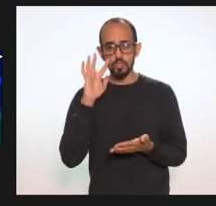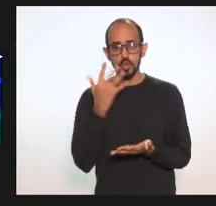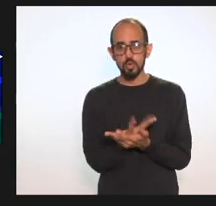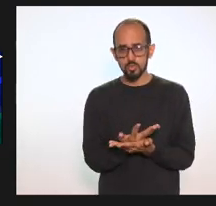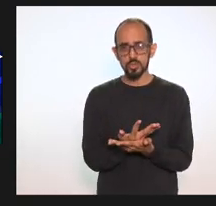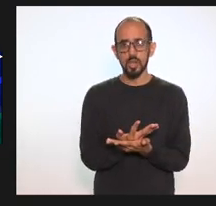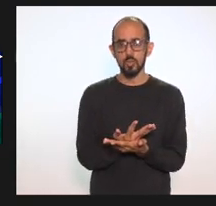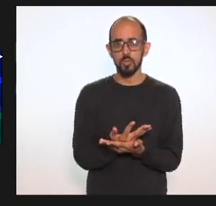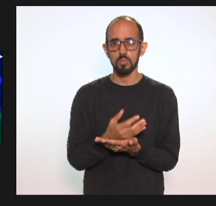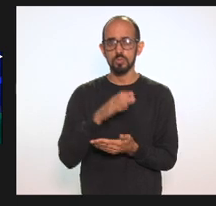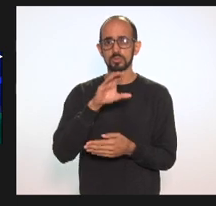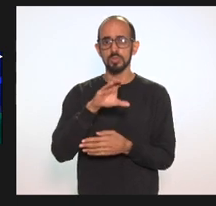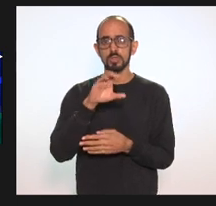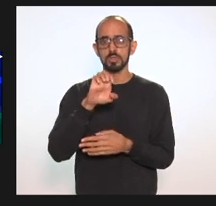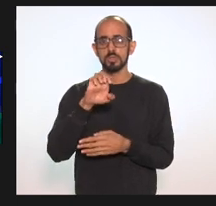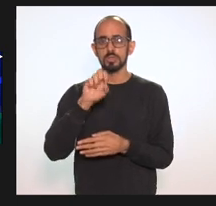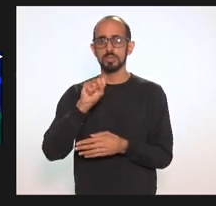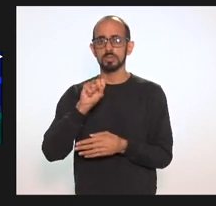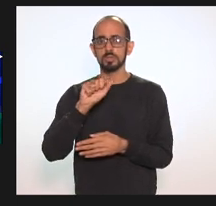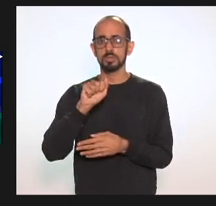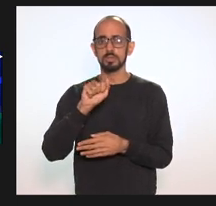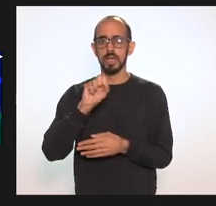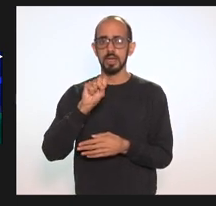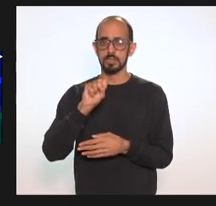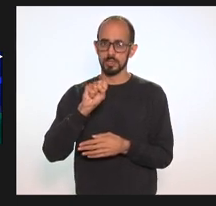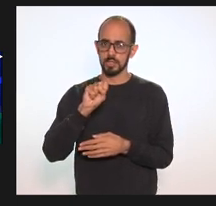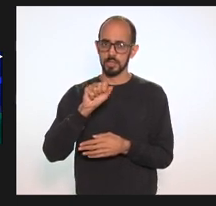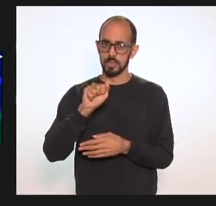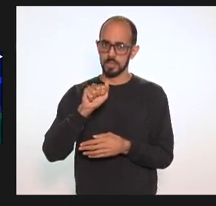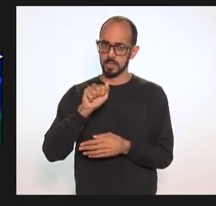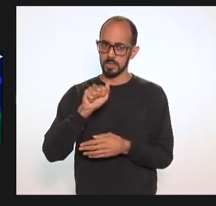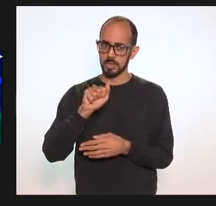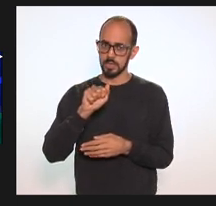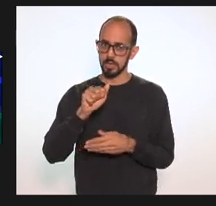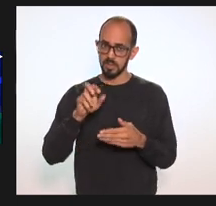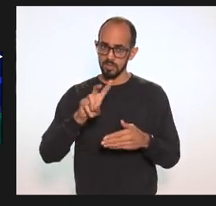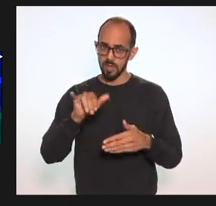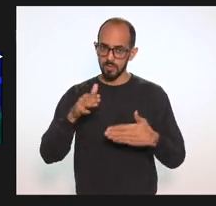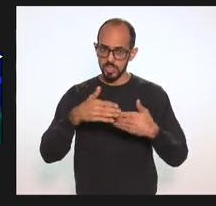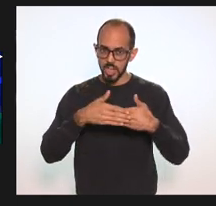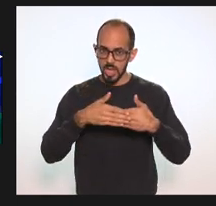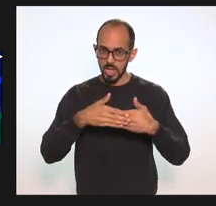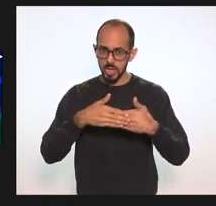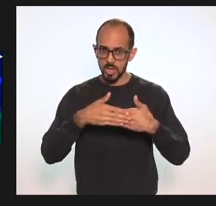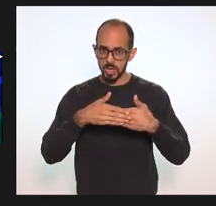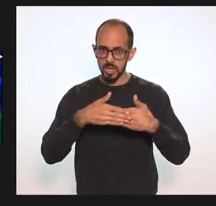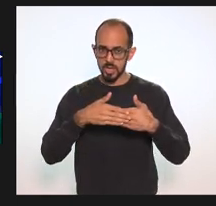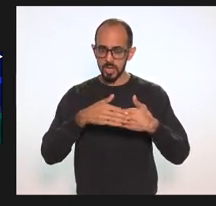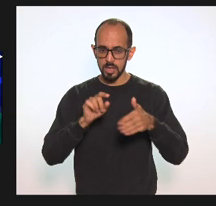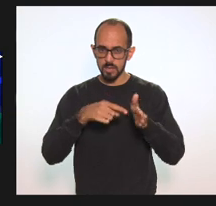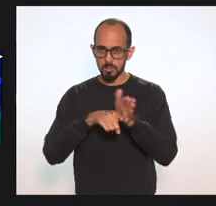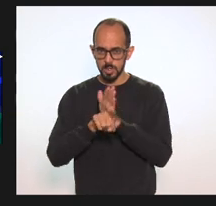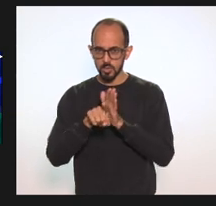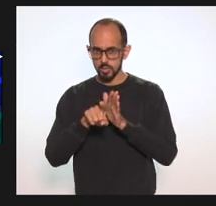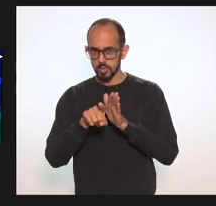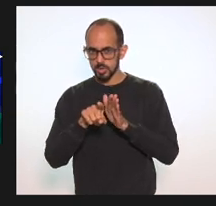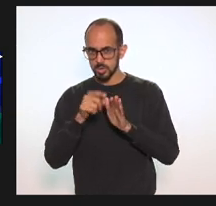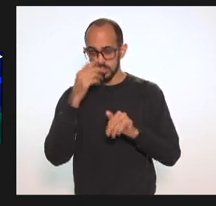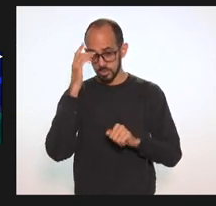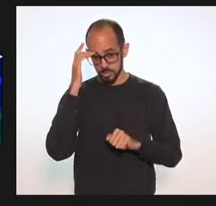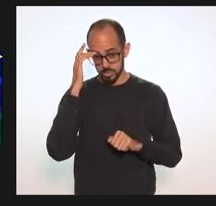para o CEASA é central de abastecimento do Estado do Rio de Janeiro vai se fechar Ah então acho que precisam